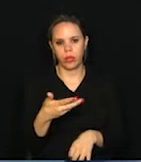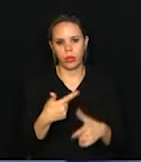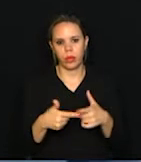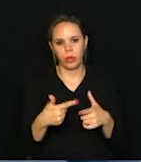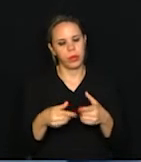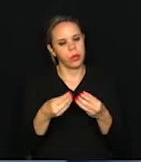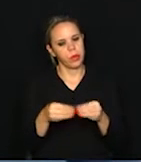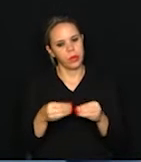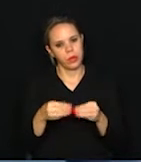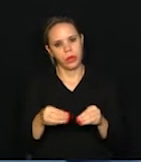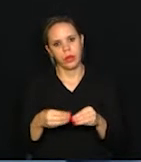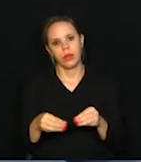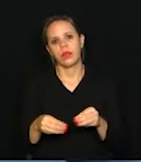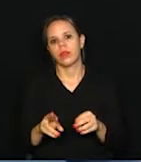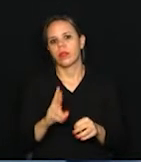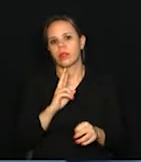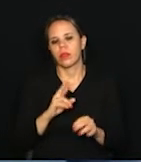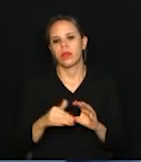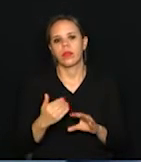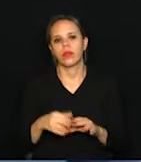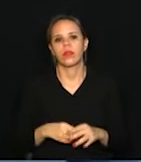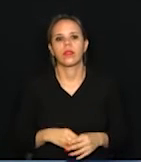aqui, a resposta.